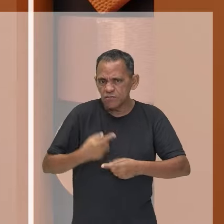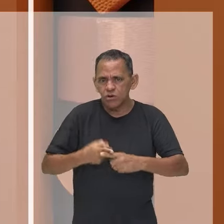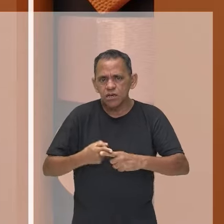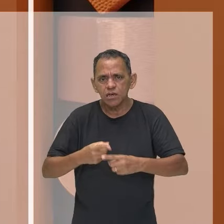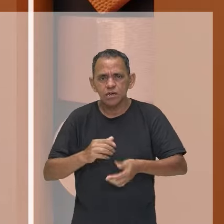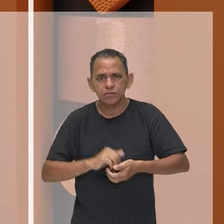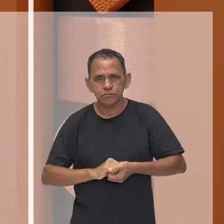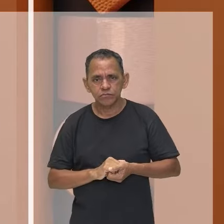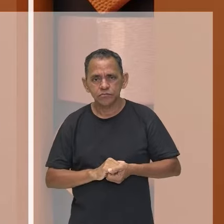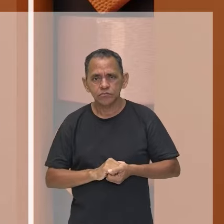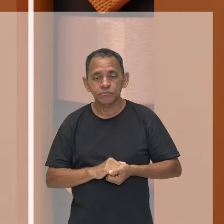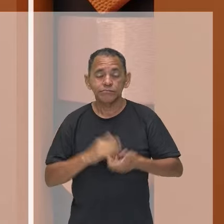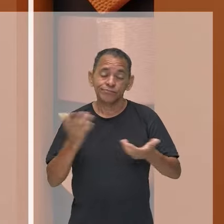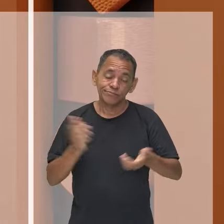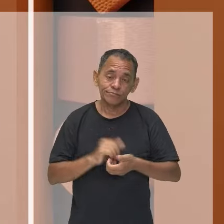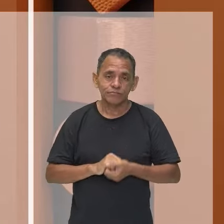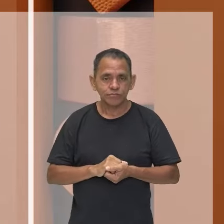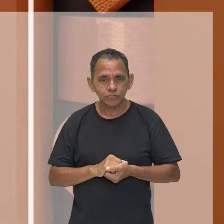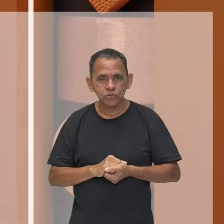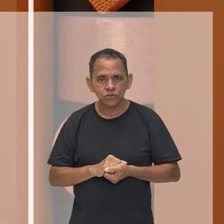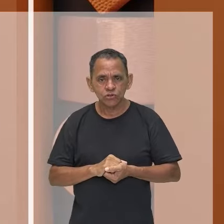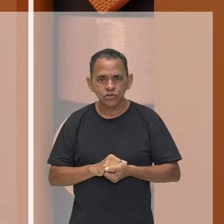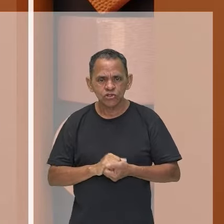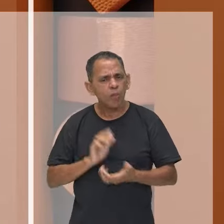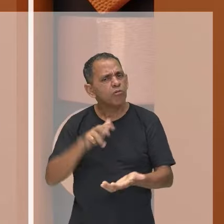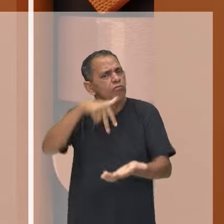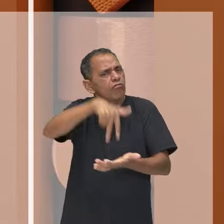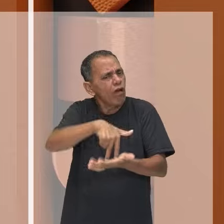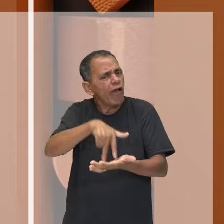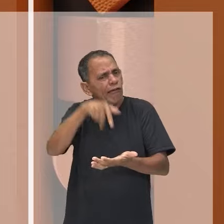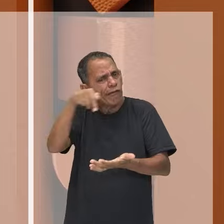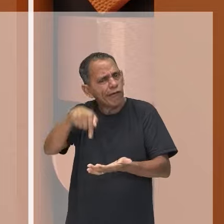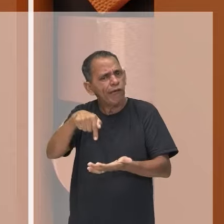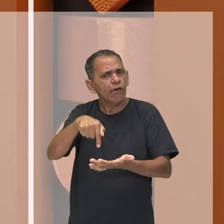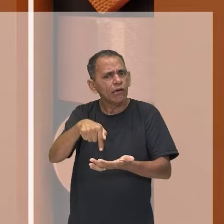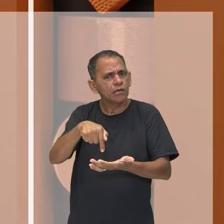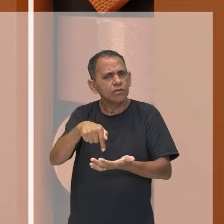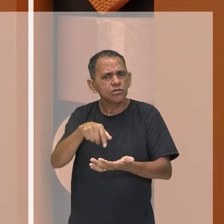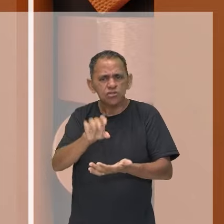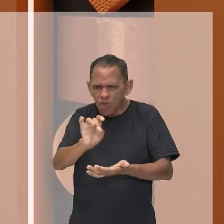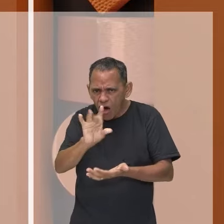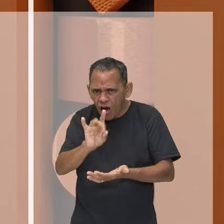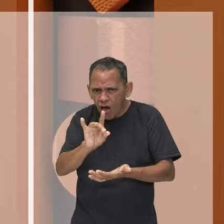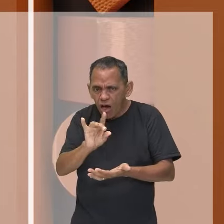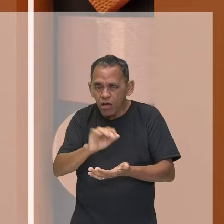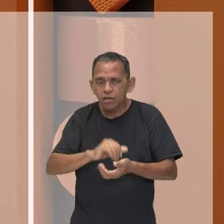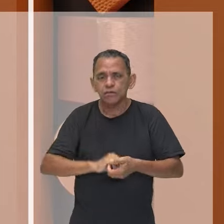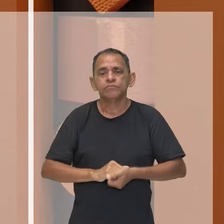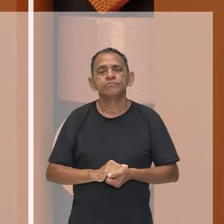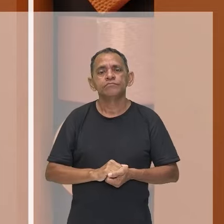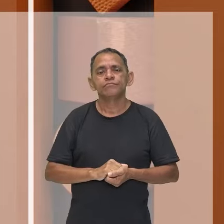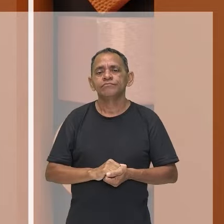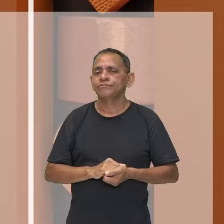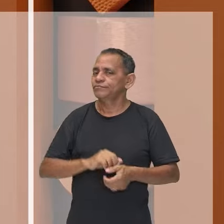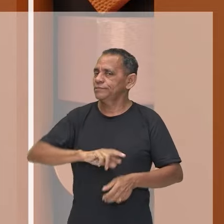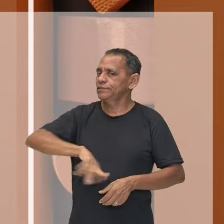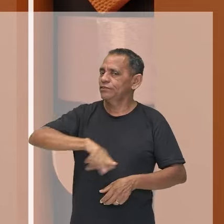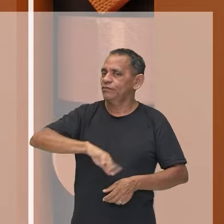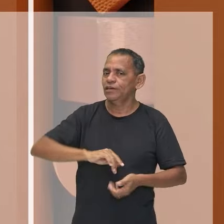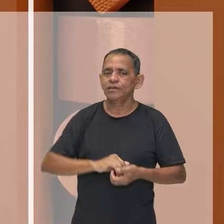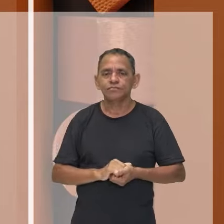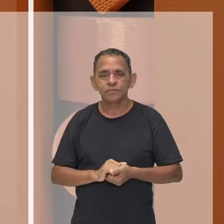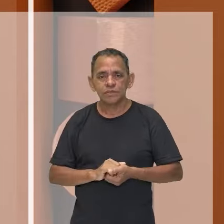você tivesse ou não tivesse, era a mesma coisa. Não, se você está, então é porque tem algo importante para você